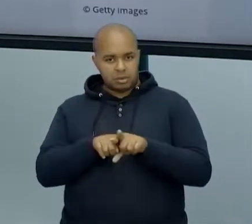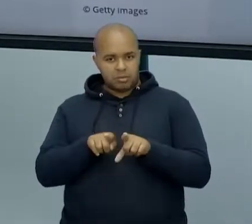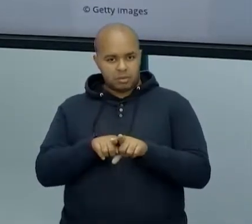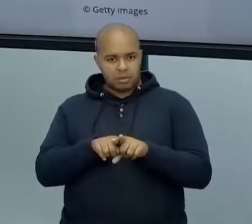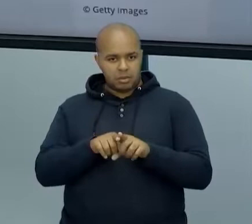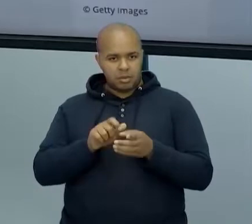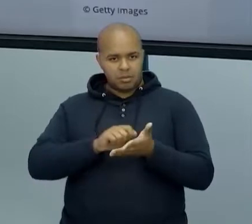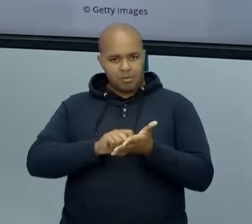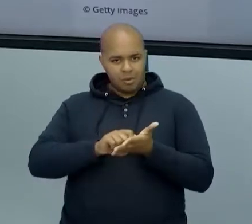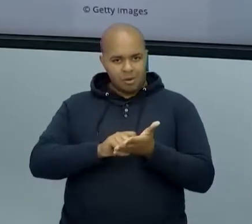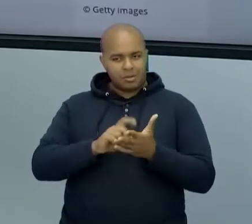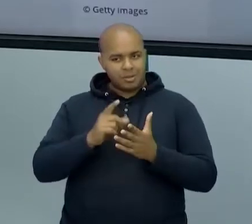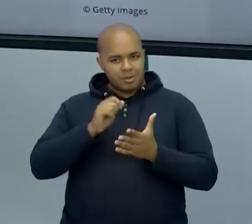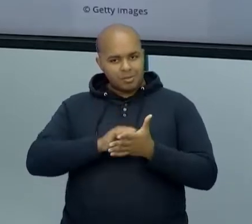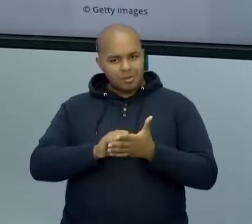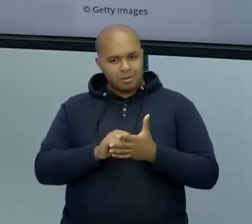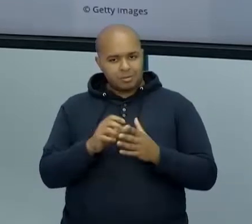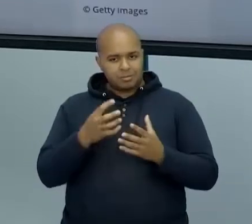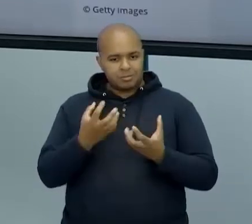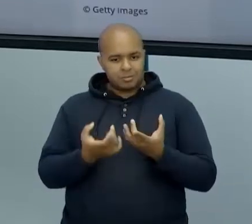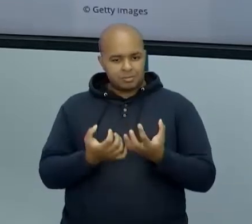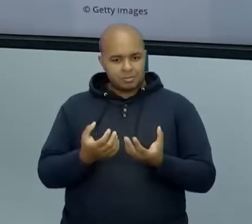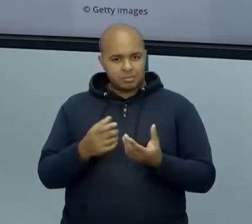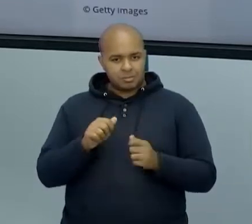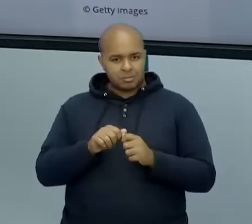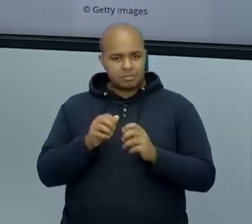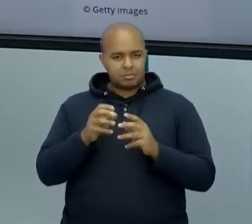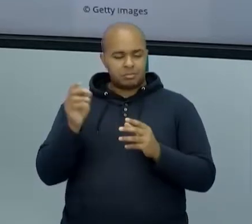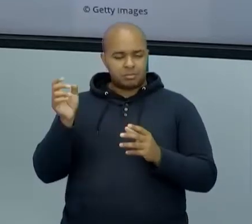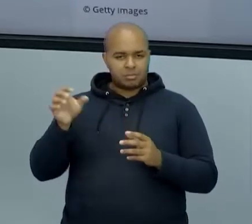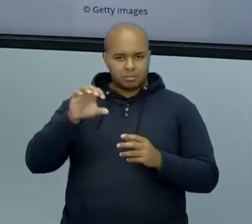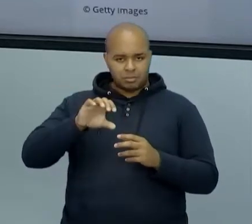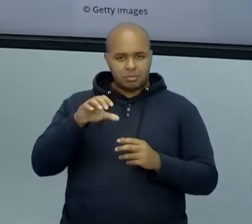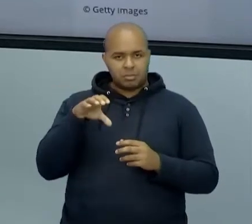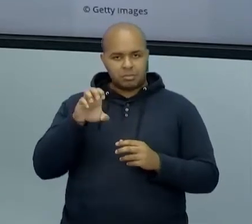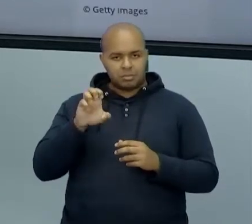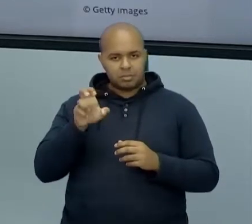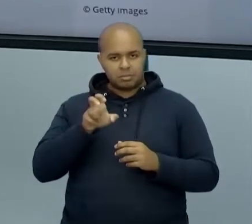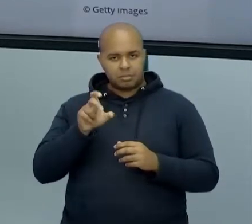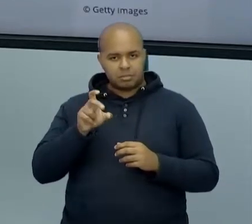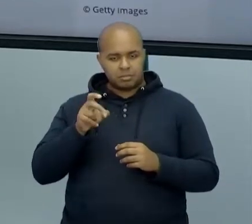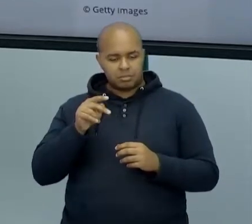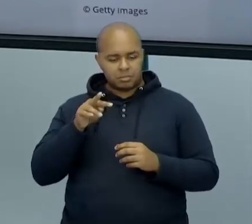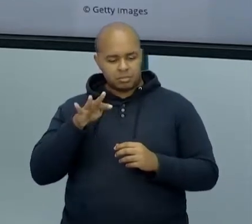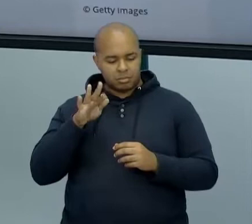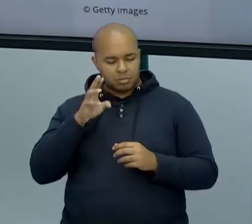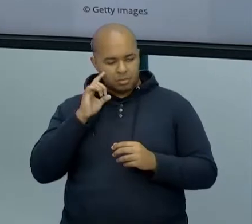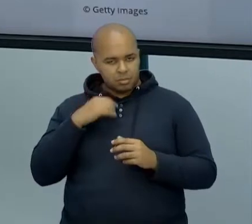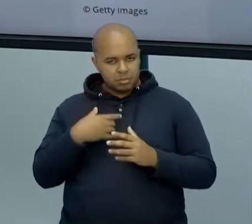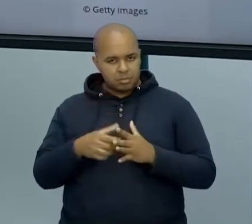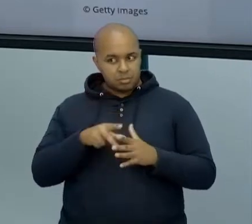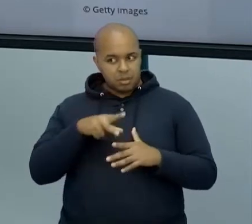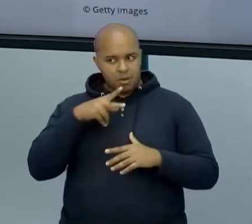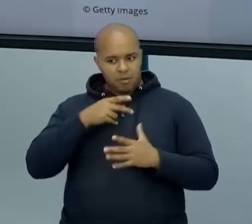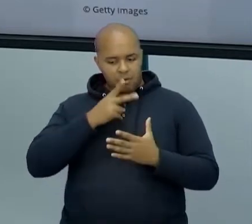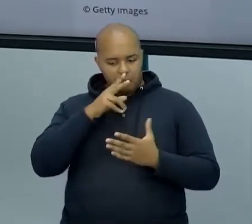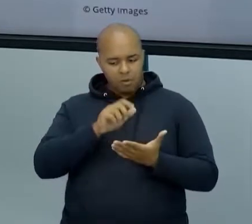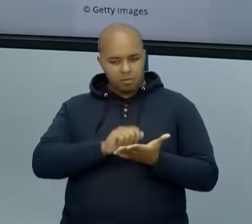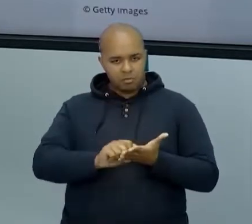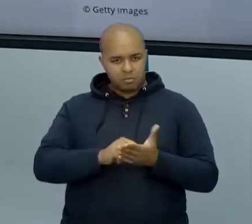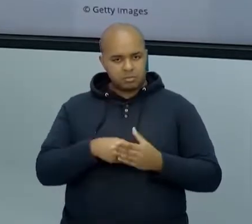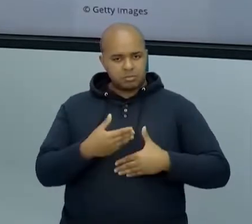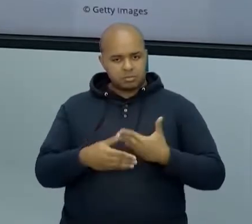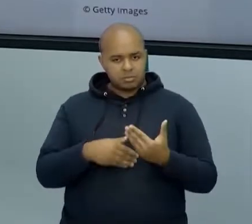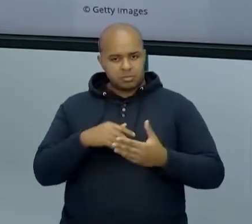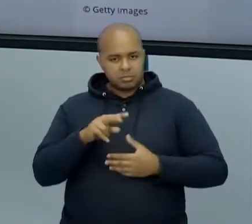a borracha, né? Então, a borracha aquecida, você faz a adição de enxofre para que ela seja uma borracha mais resistente, e esse processo se